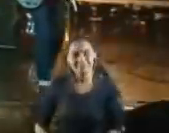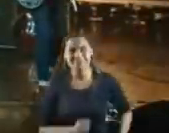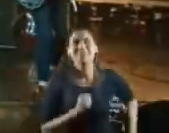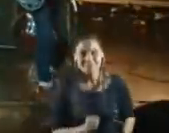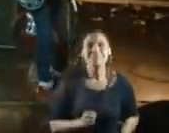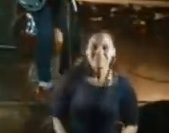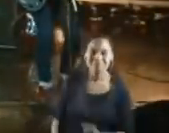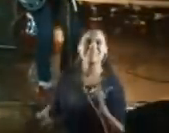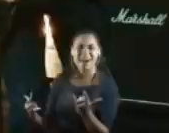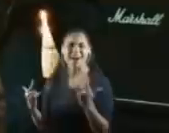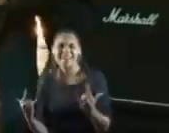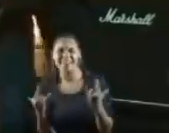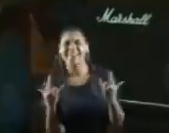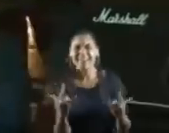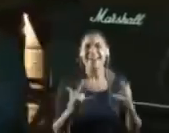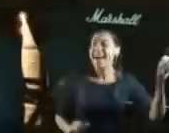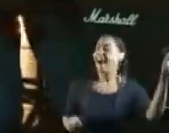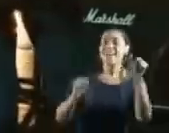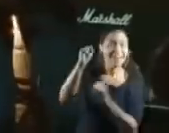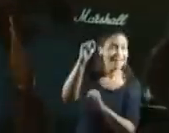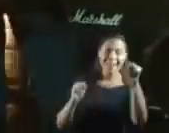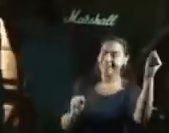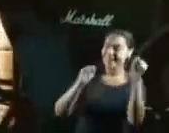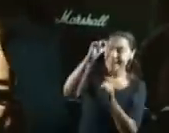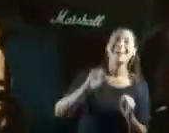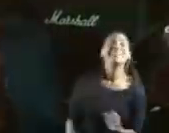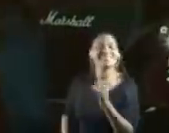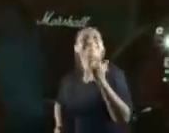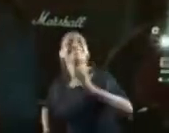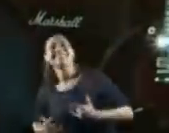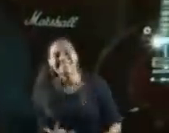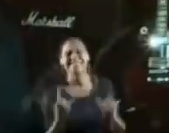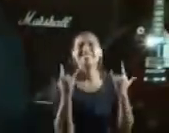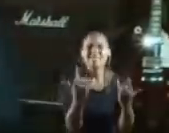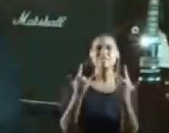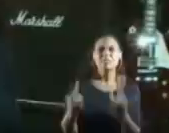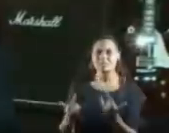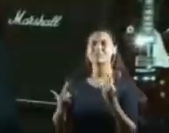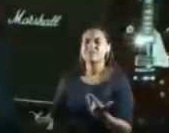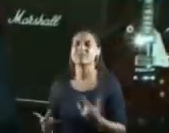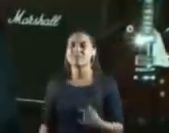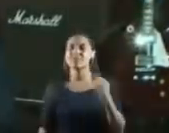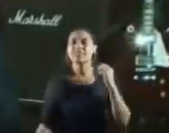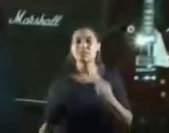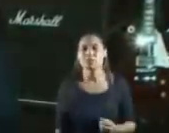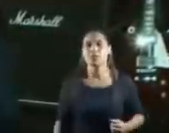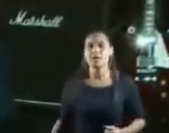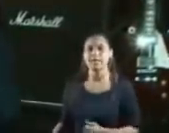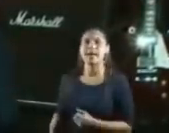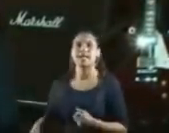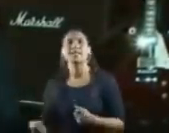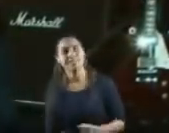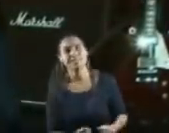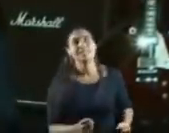Da da da da da. Da da da da da. Da da da da